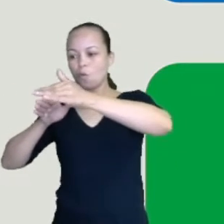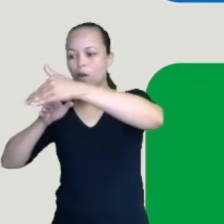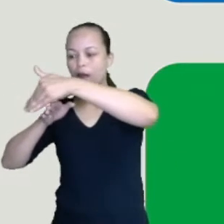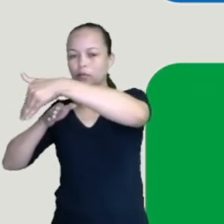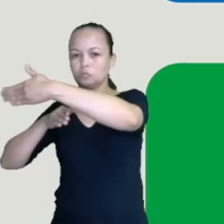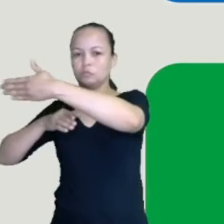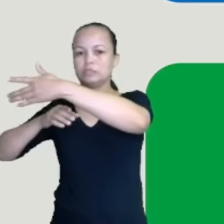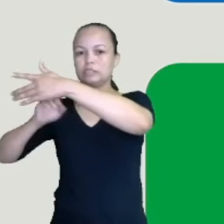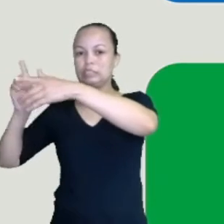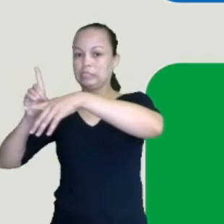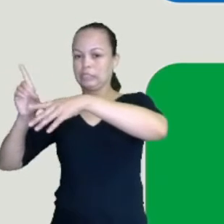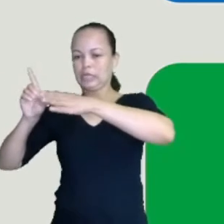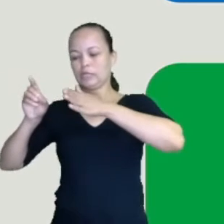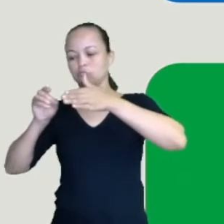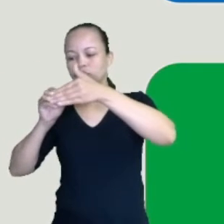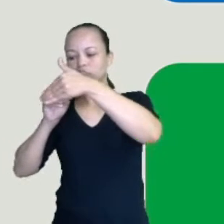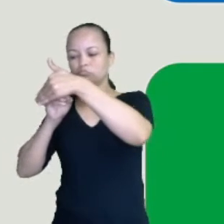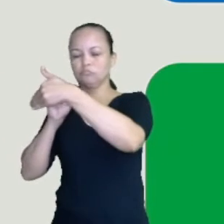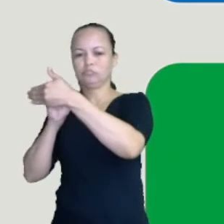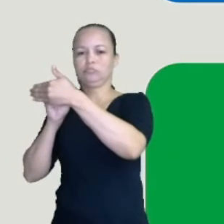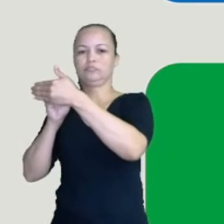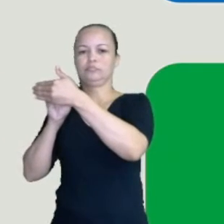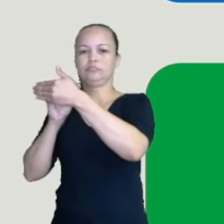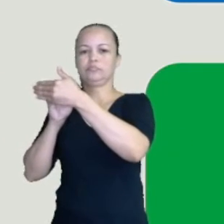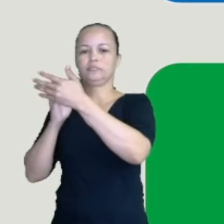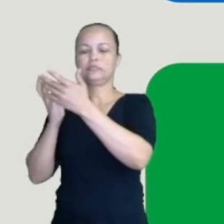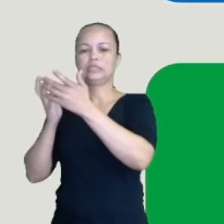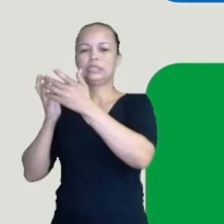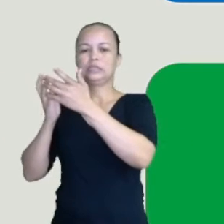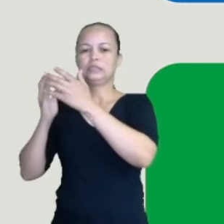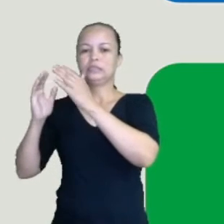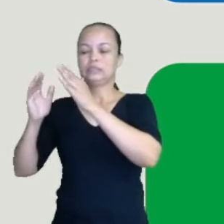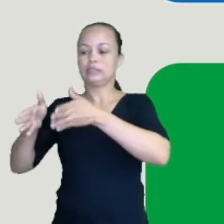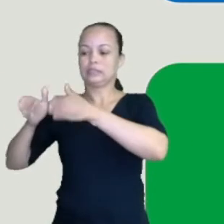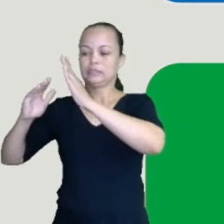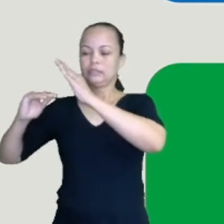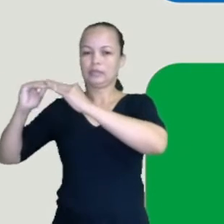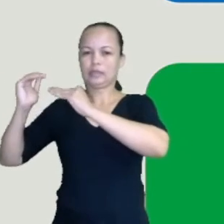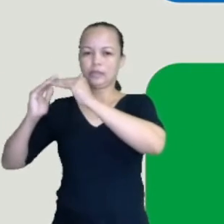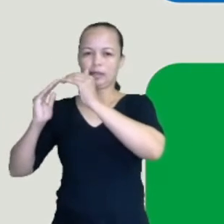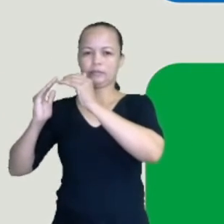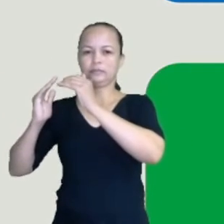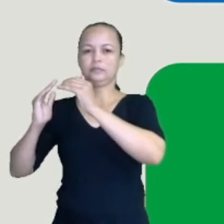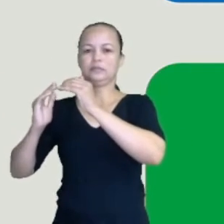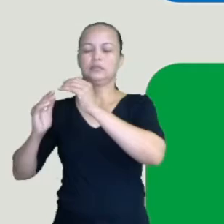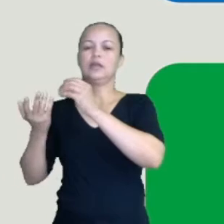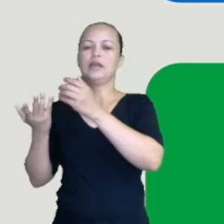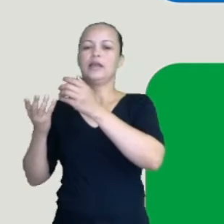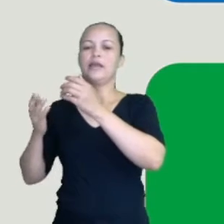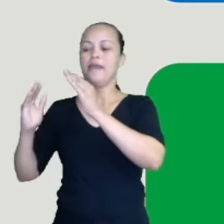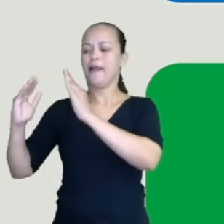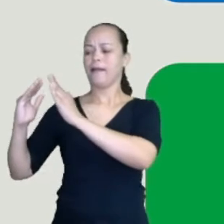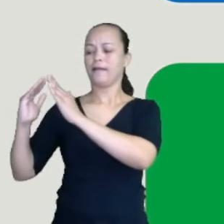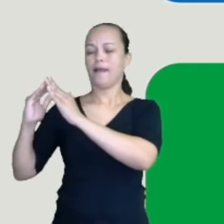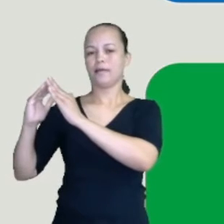desse quarteirão. A casa do lado direito do prédio desse quarteirão é a casa de